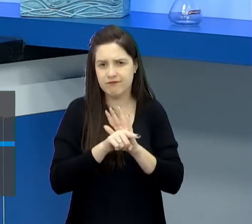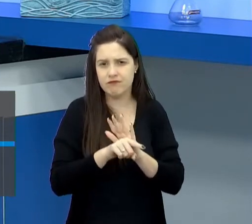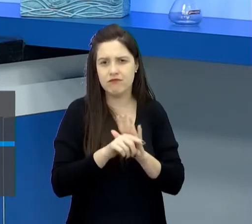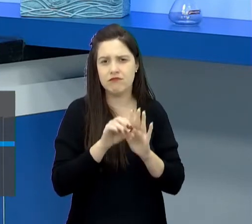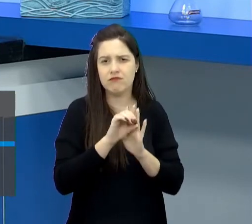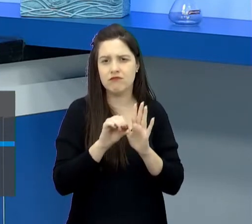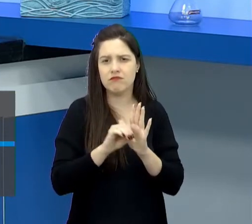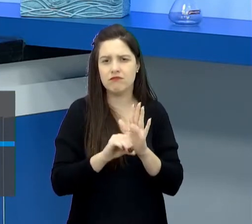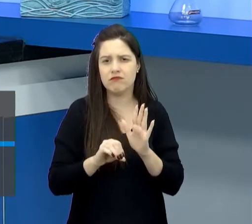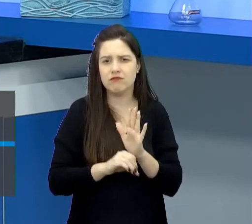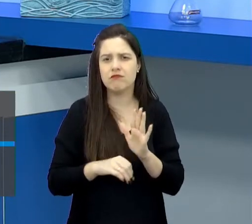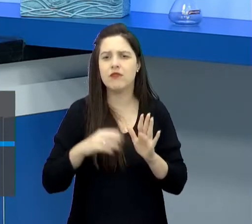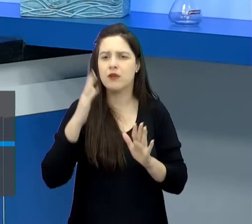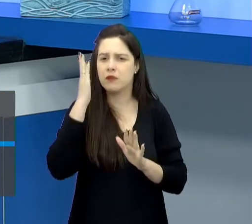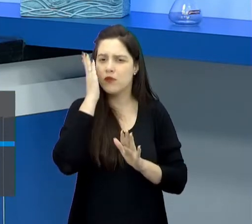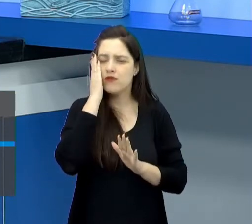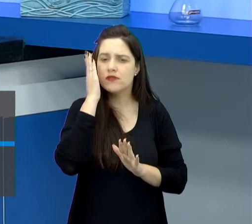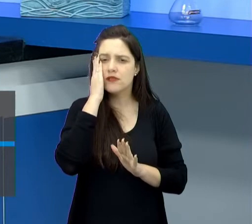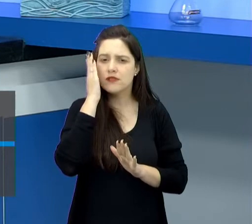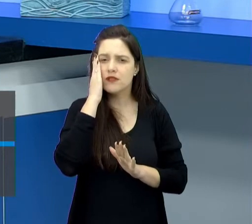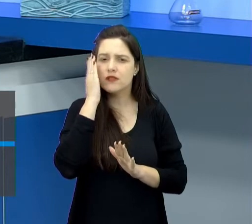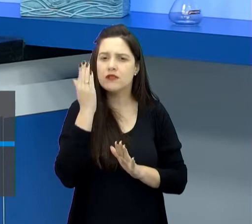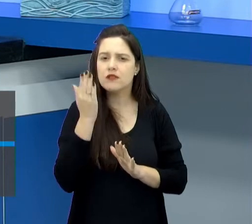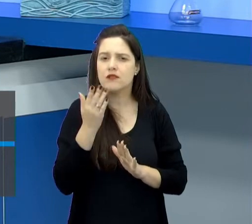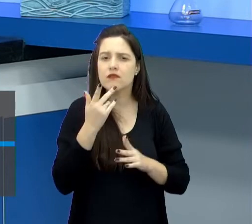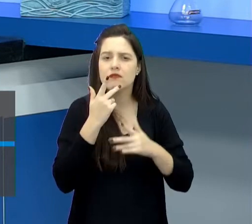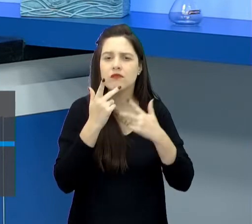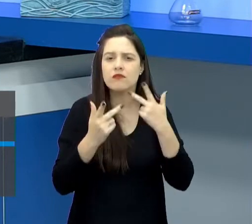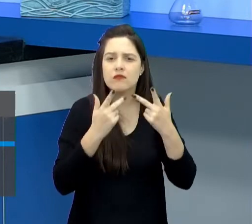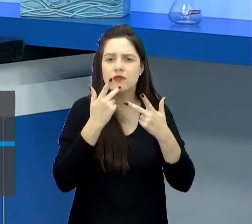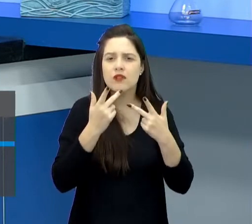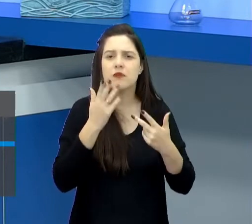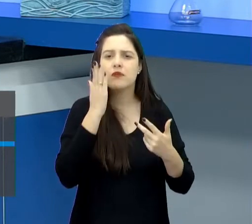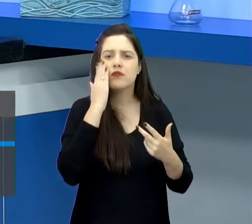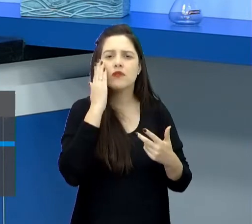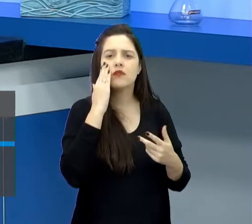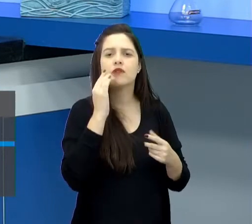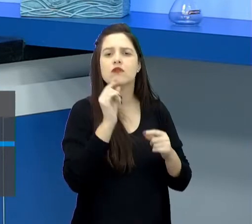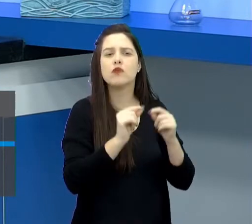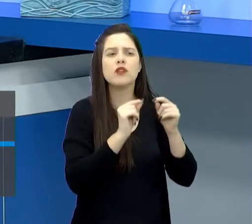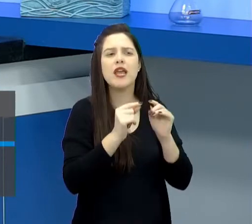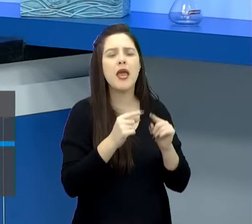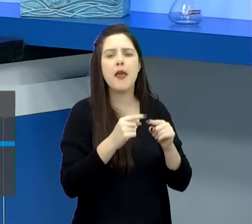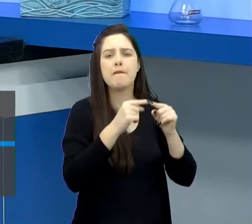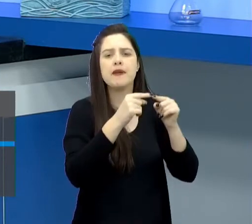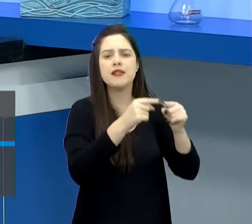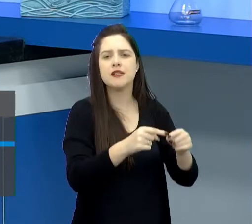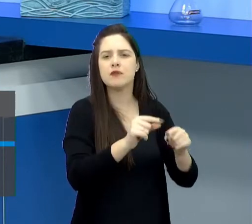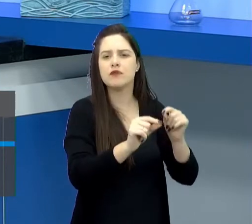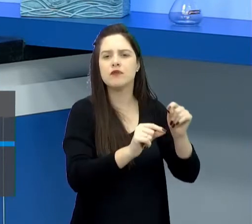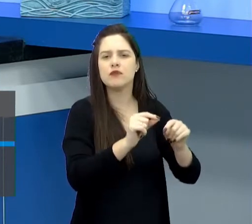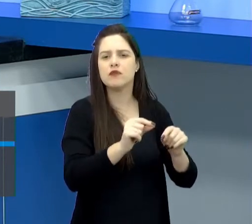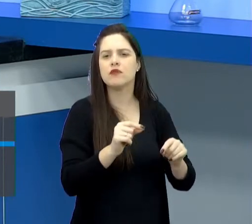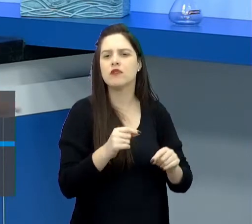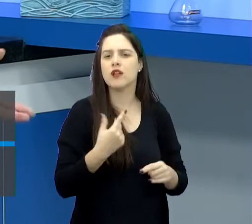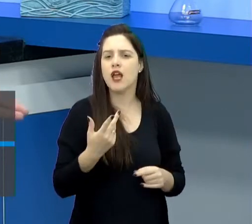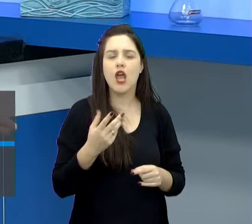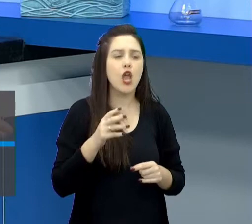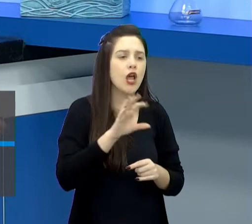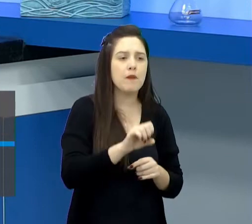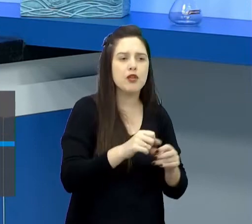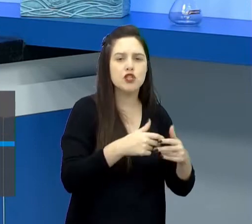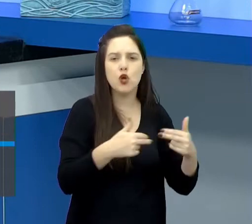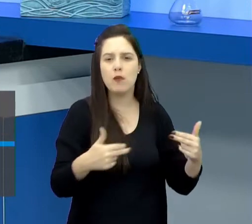Mídias, orçamento. Quando eu falo em orçamento, o que remete a você? Aí já falaram, quando quebra minha geladeira eu